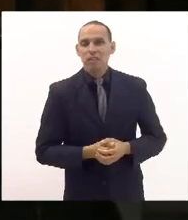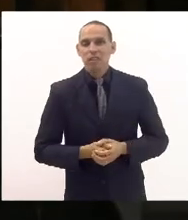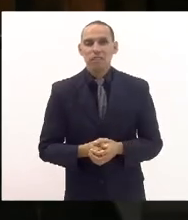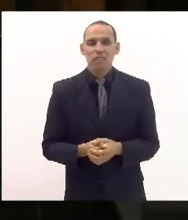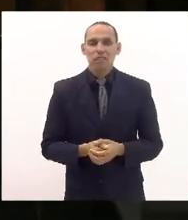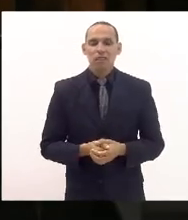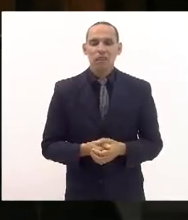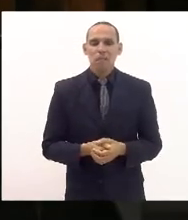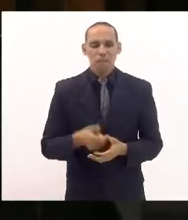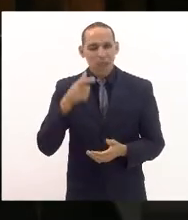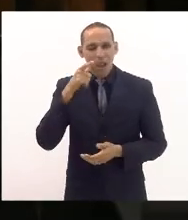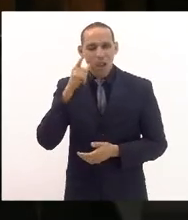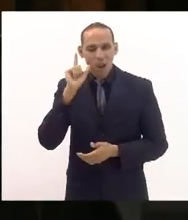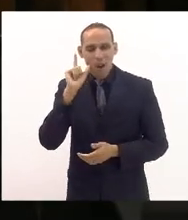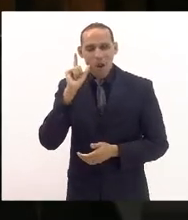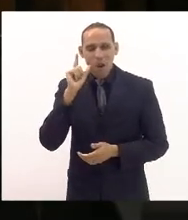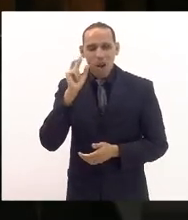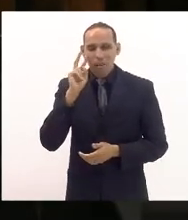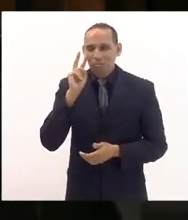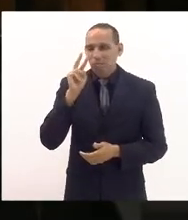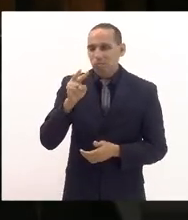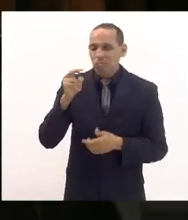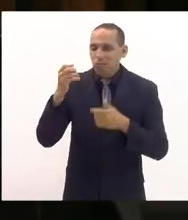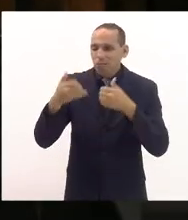onde eu vi um depoimento